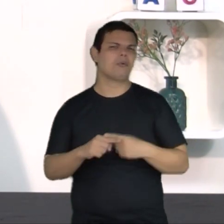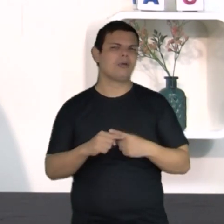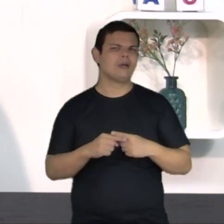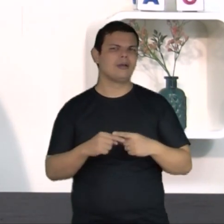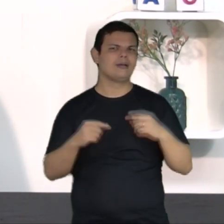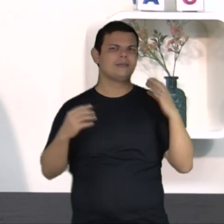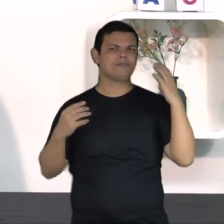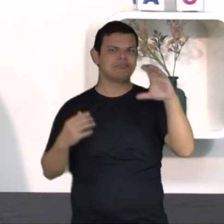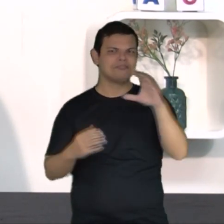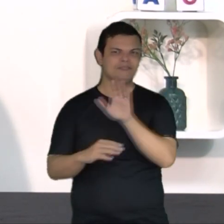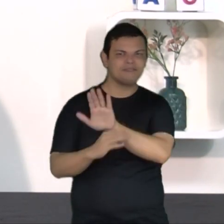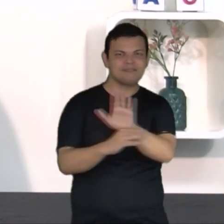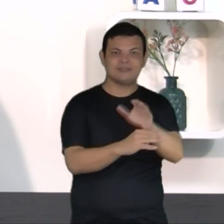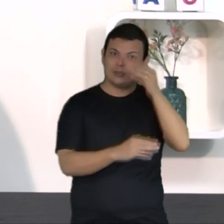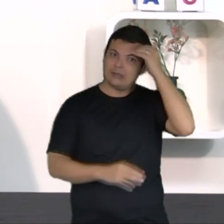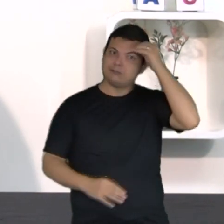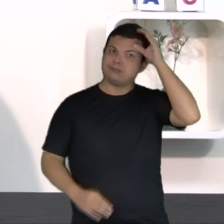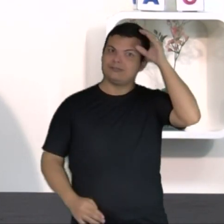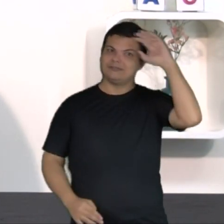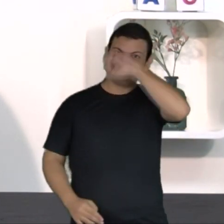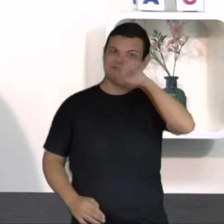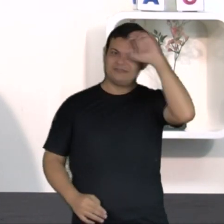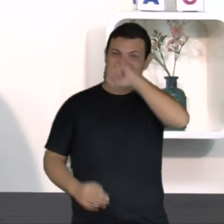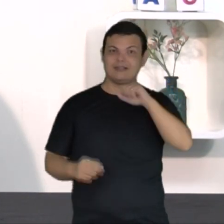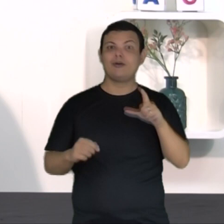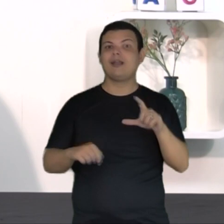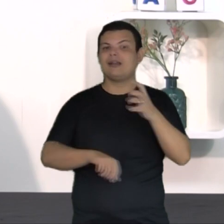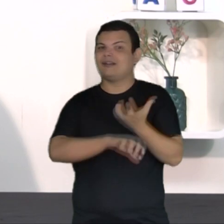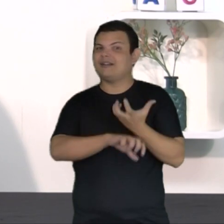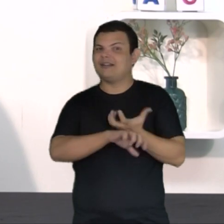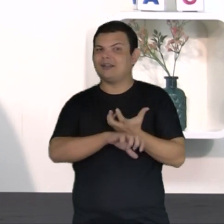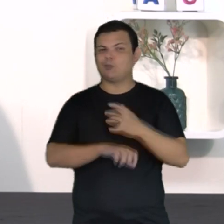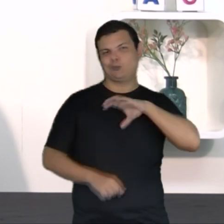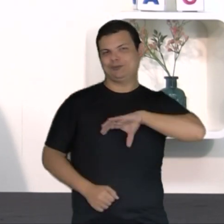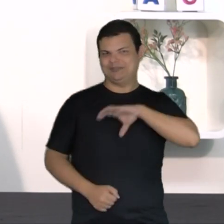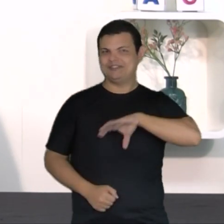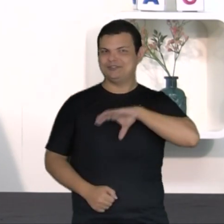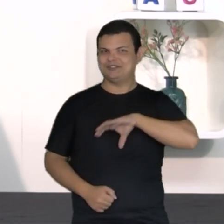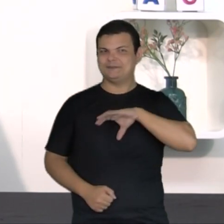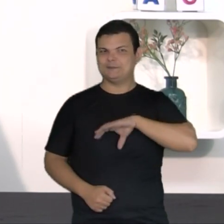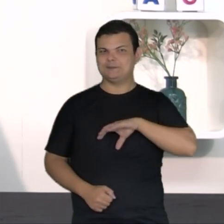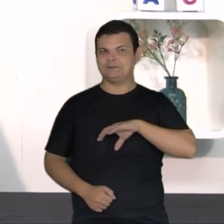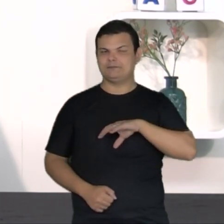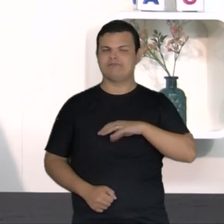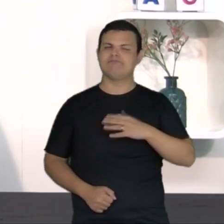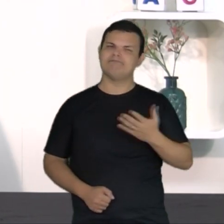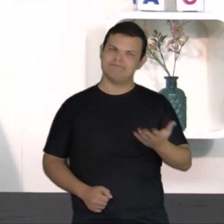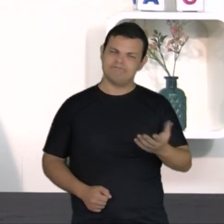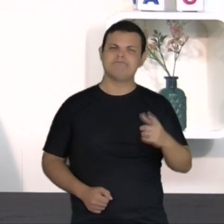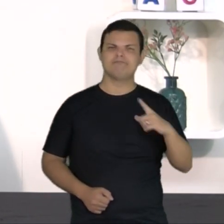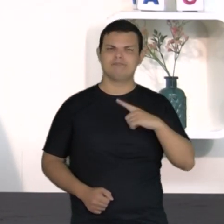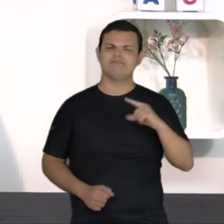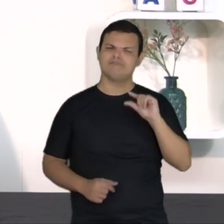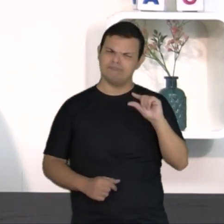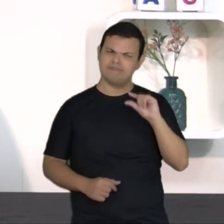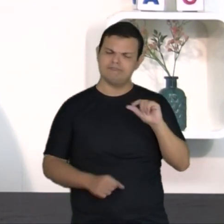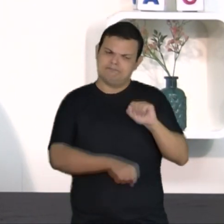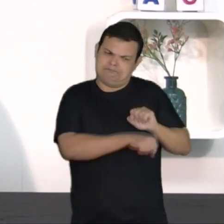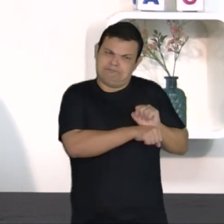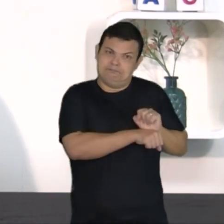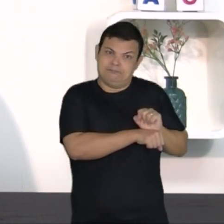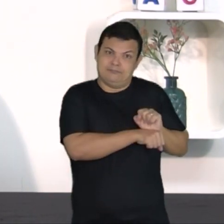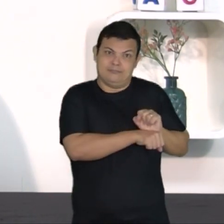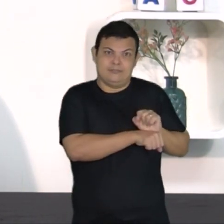com vocês, um pouquinho de conhecimento relacionado à disciplina de língua portuguesa. Bom, ficamos um tempinho distantes, eu